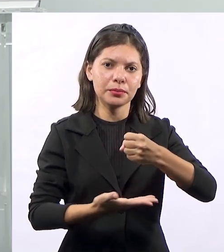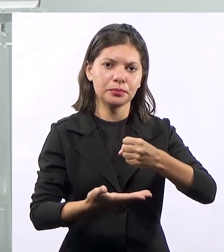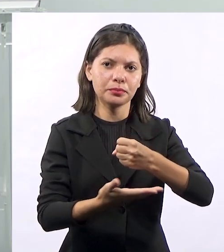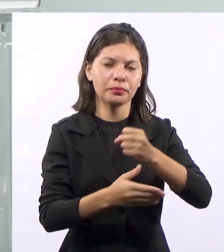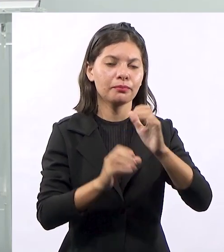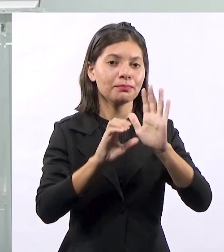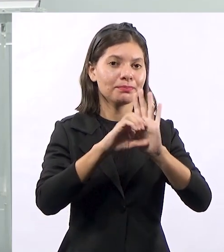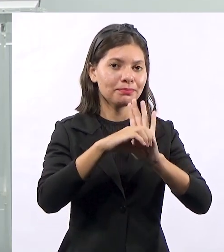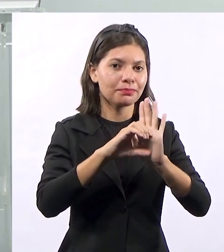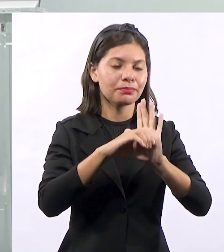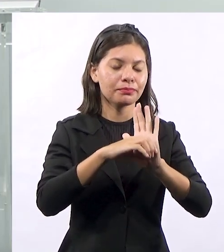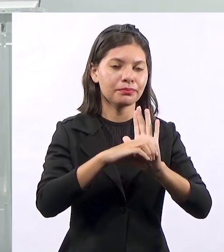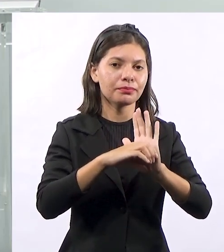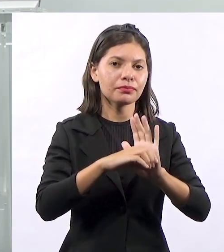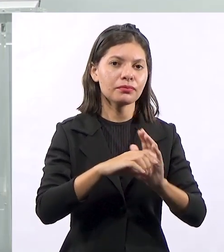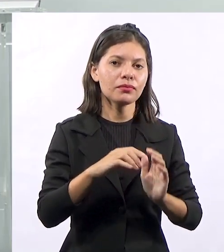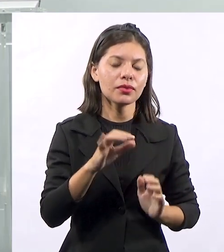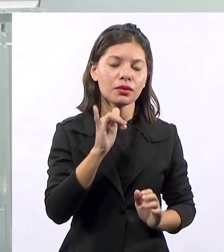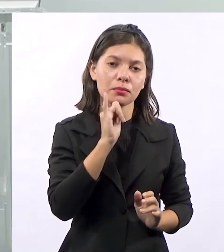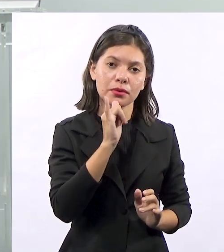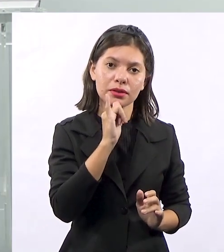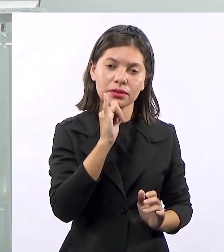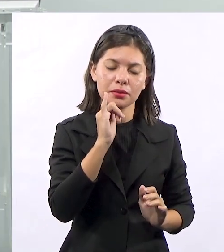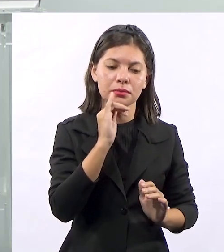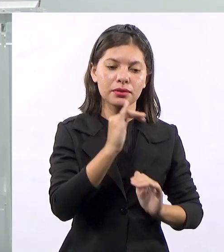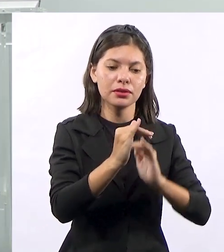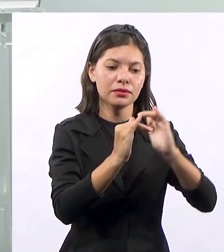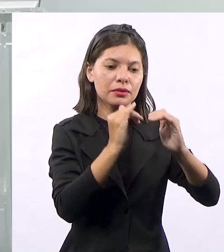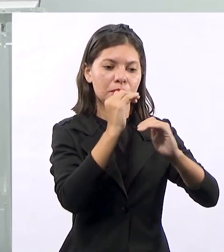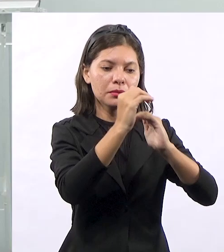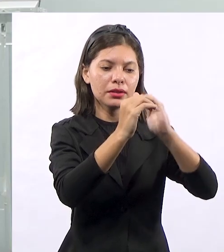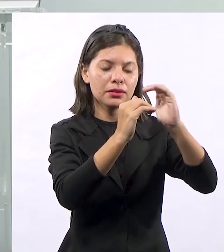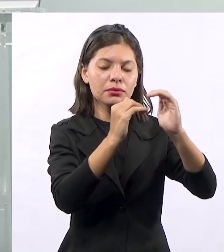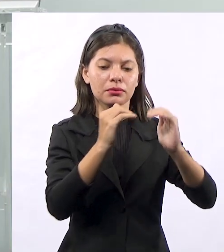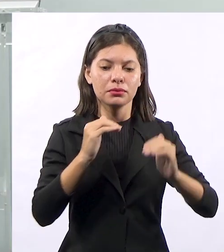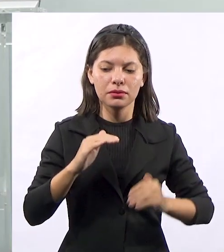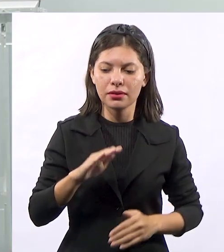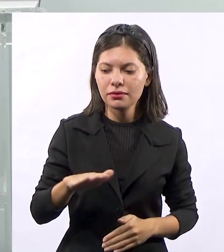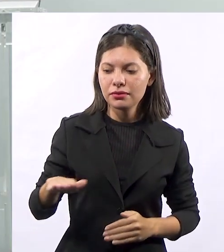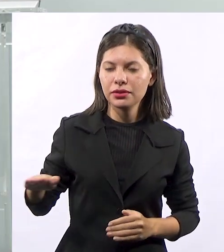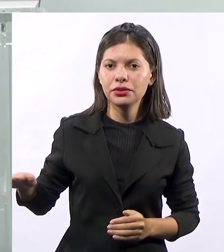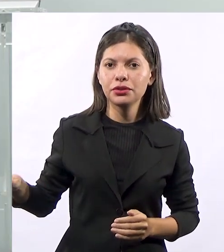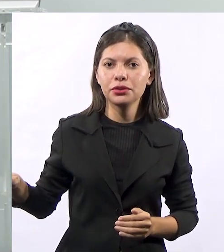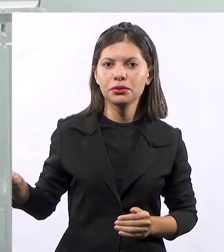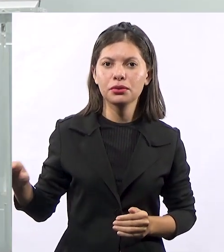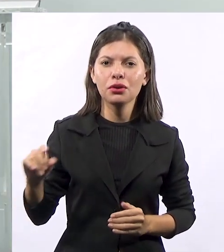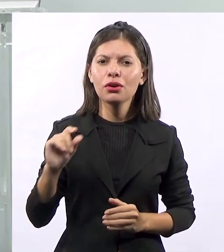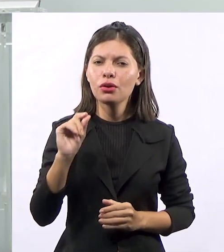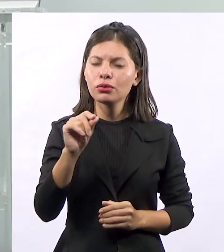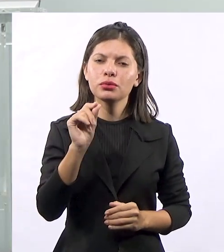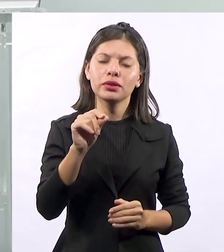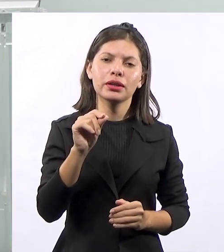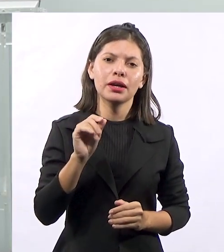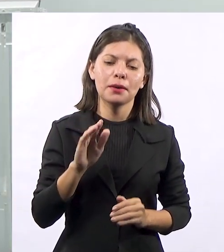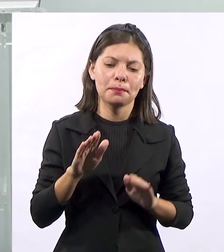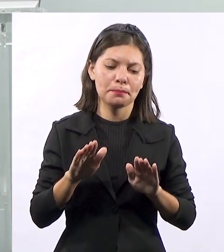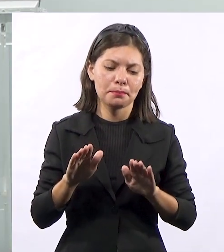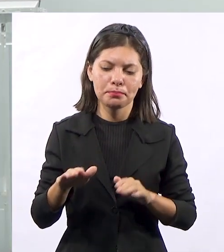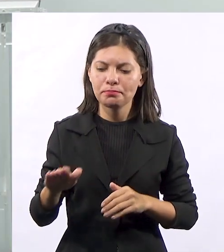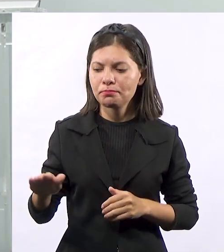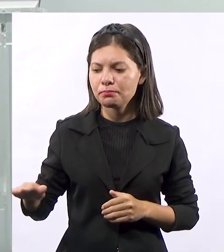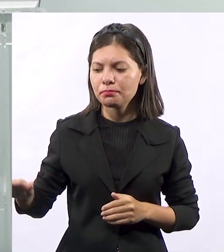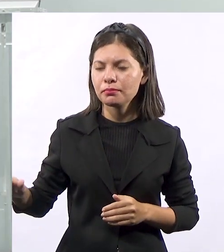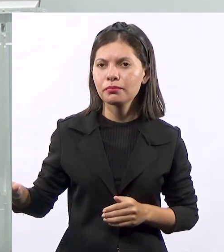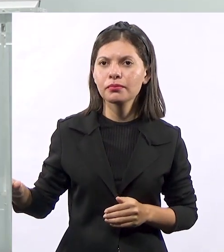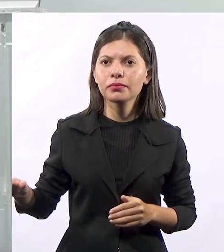elementos conceituais. Se eu for falar, por exemplo, de desenvolvimento infantil, eu vou falar do que é a criança, Não é?